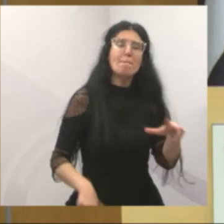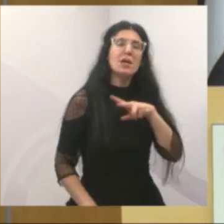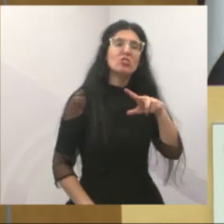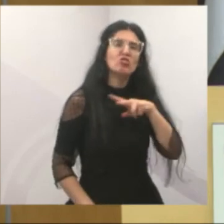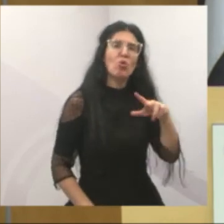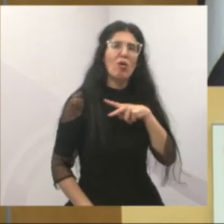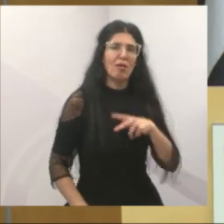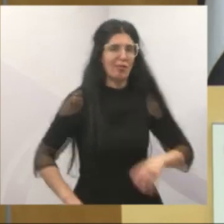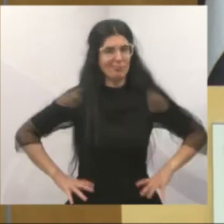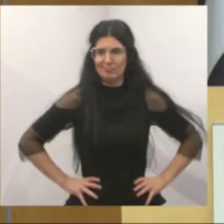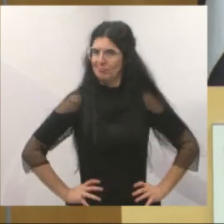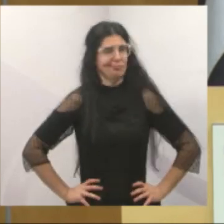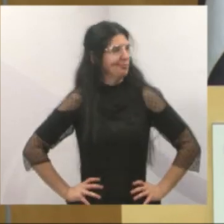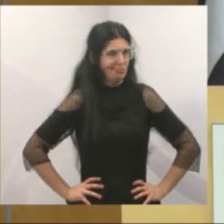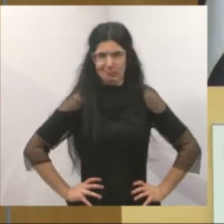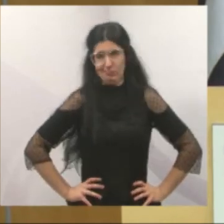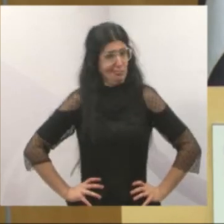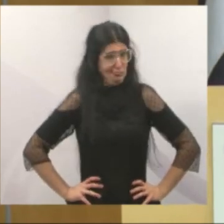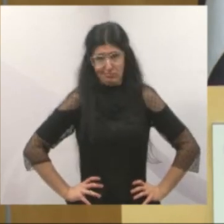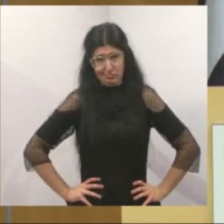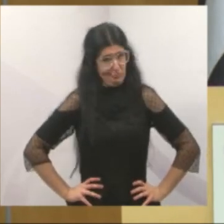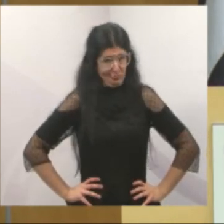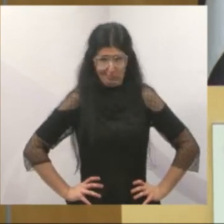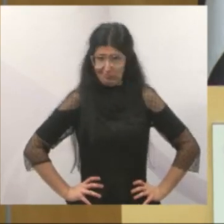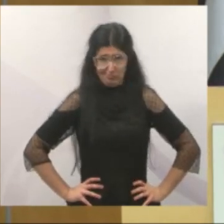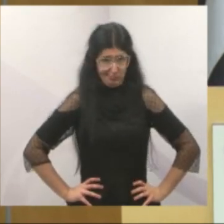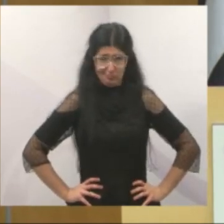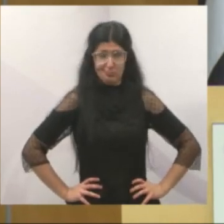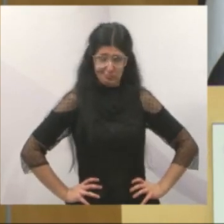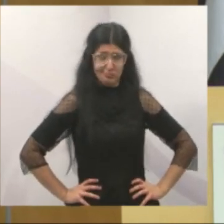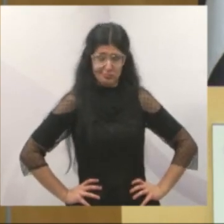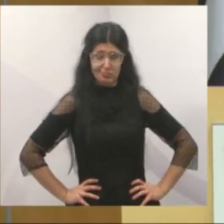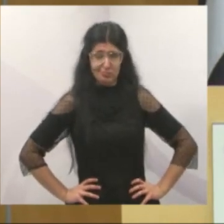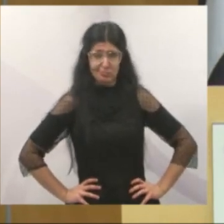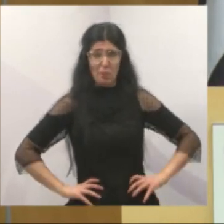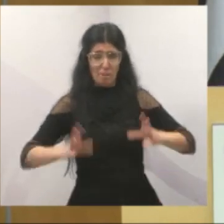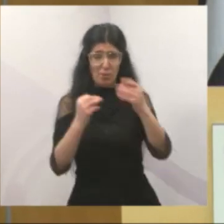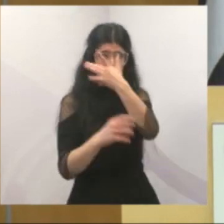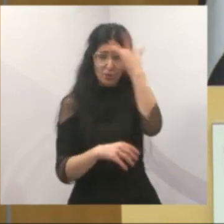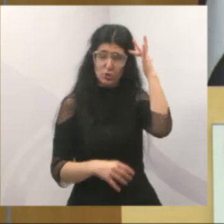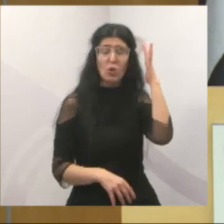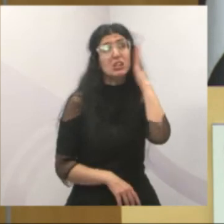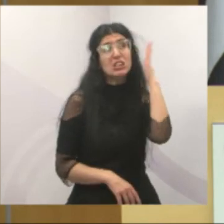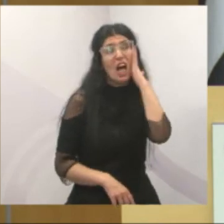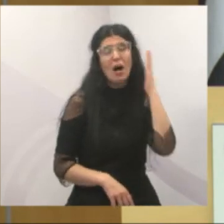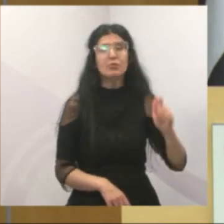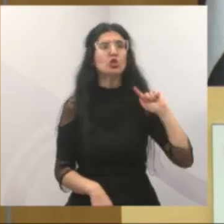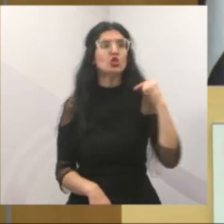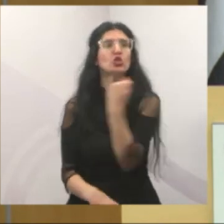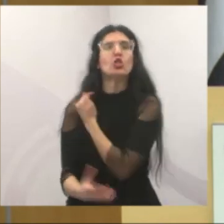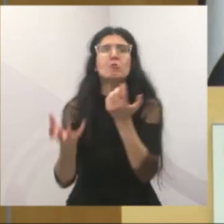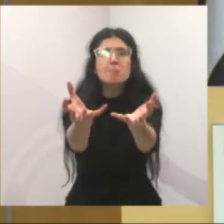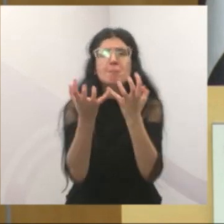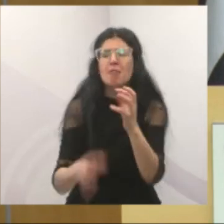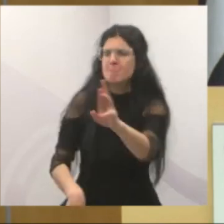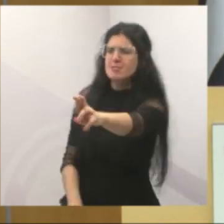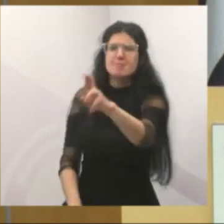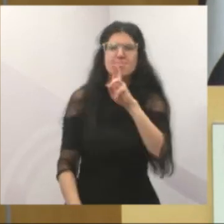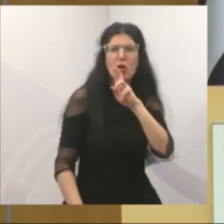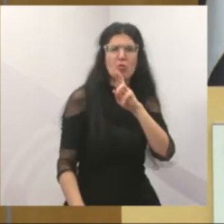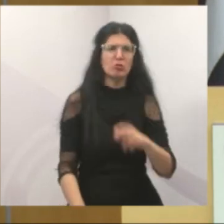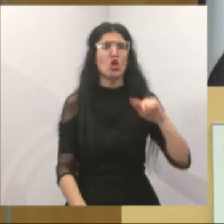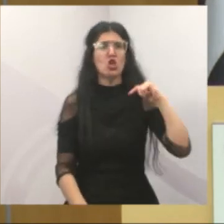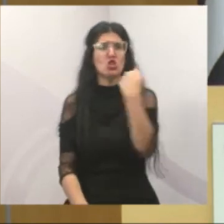Só entendo dessa forma. Então nós aqui queremos o quê? Queremos a resposta.